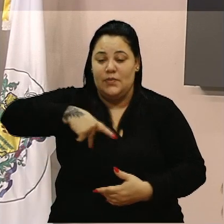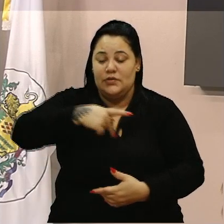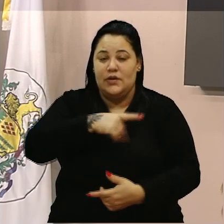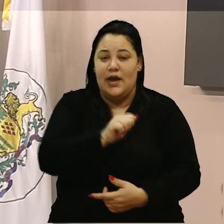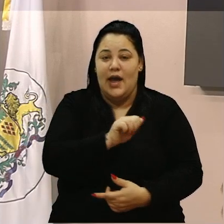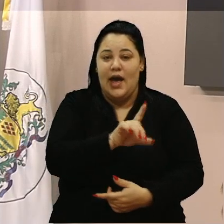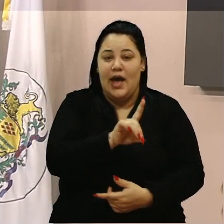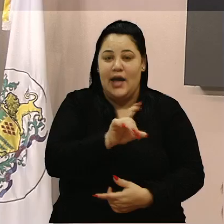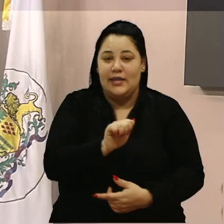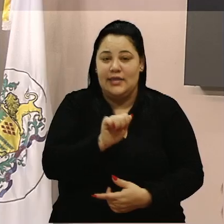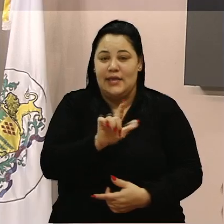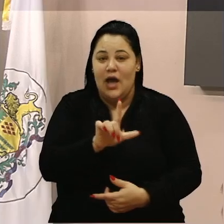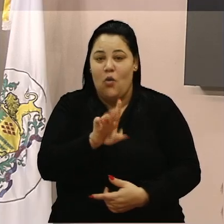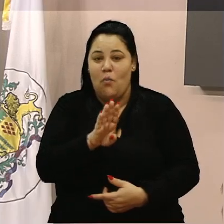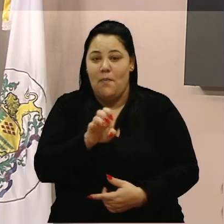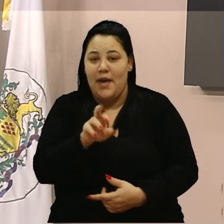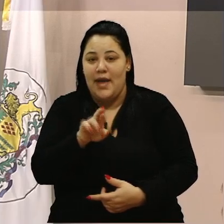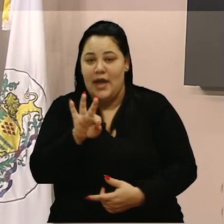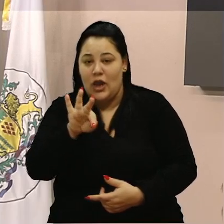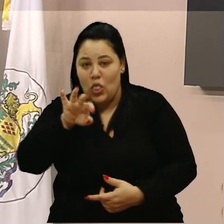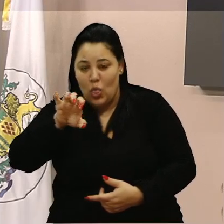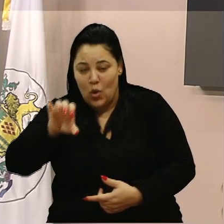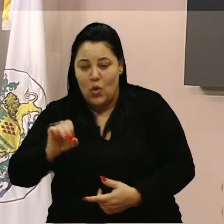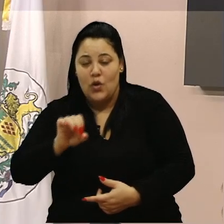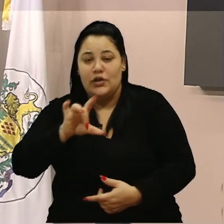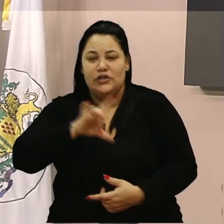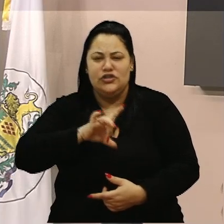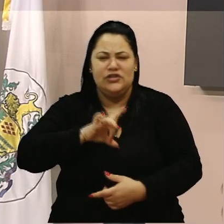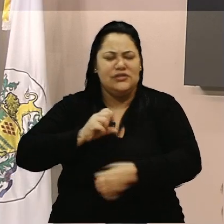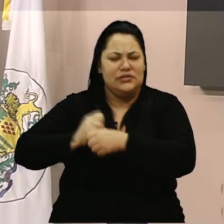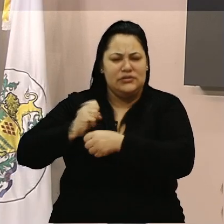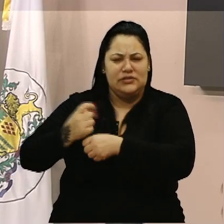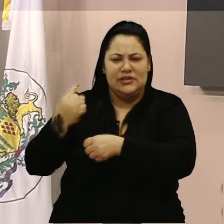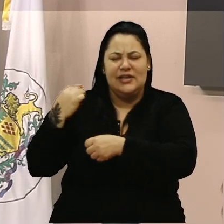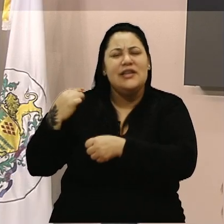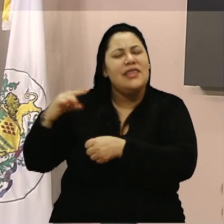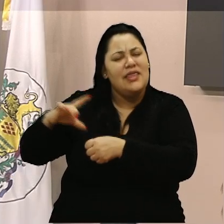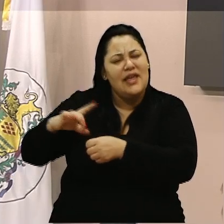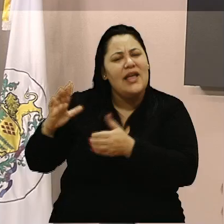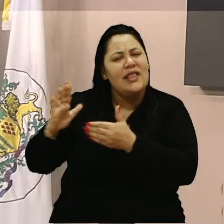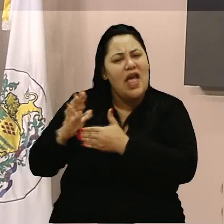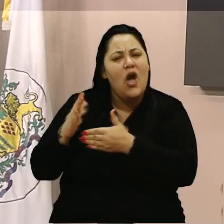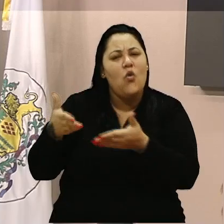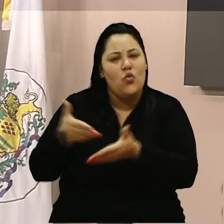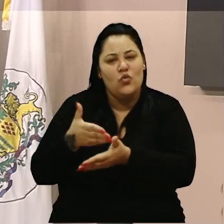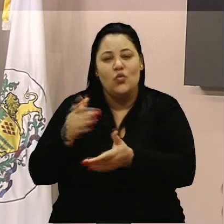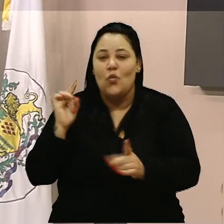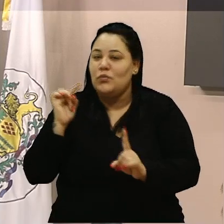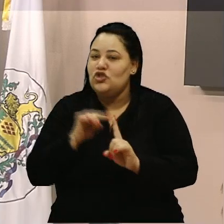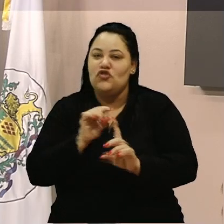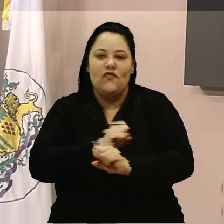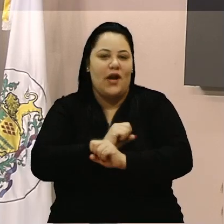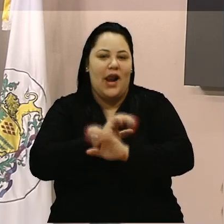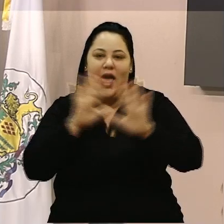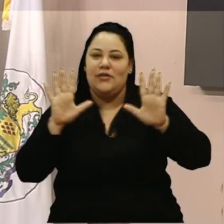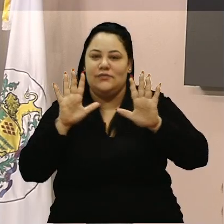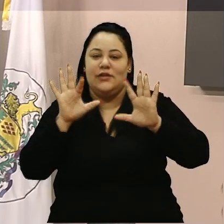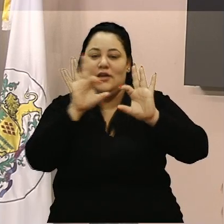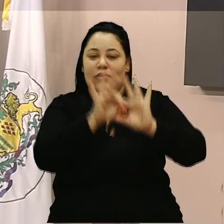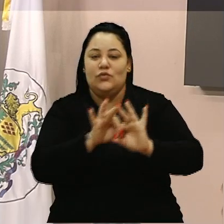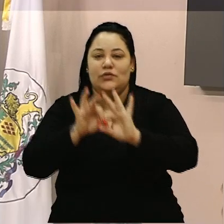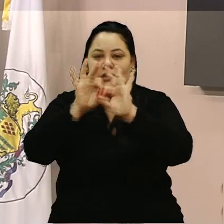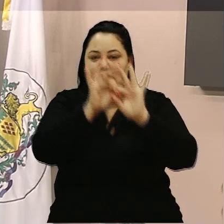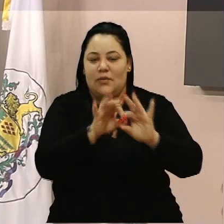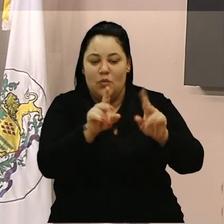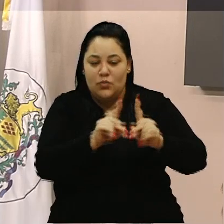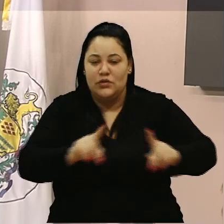dos Santos Dutra, que tinha na época e tem até hoje o objetivo muito claro: unir o povo de